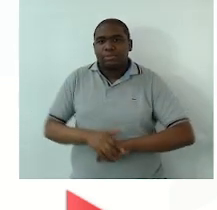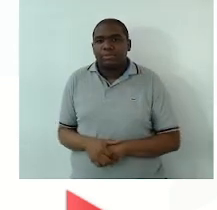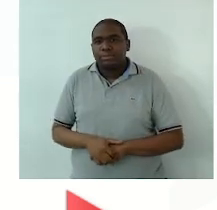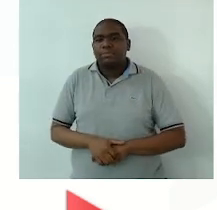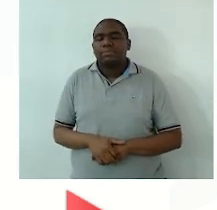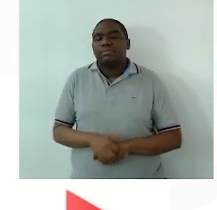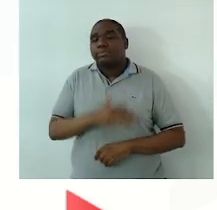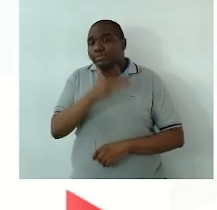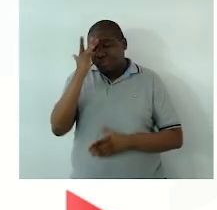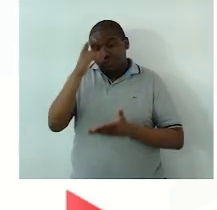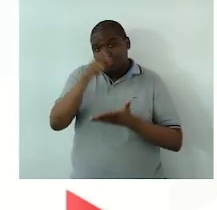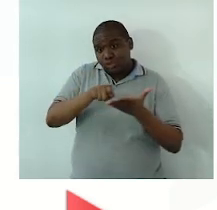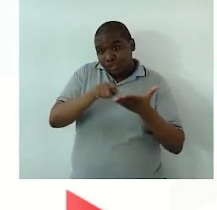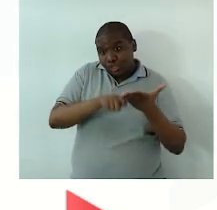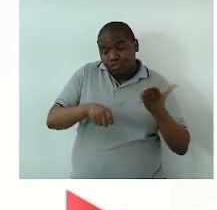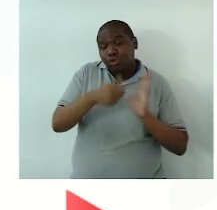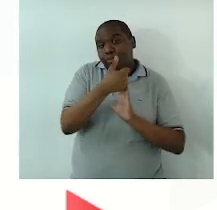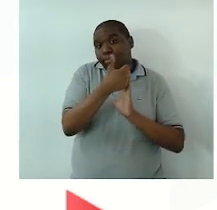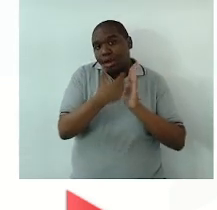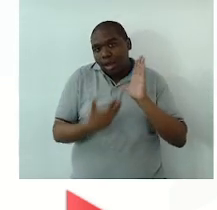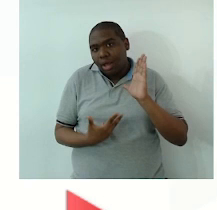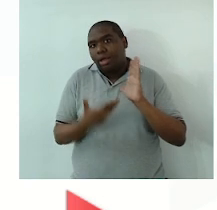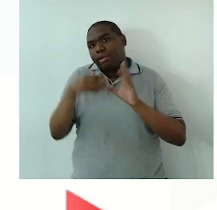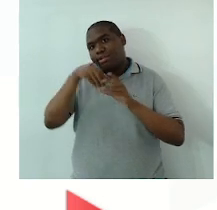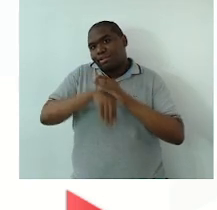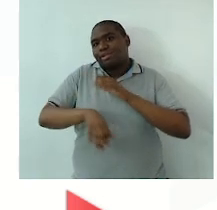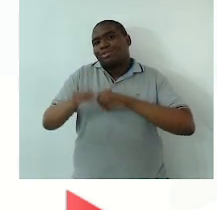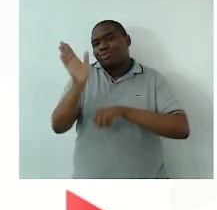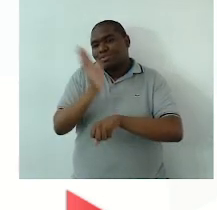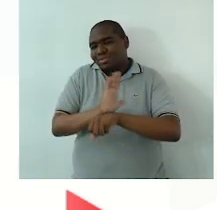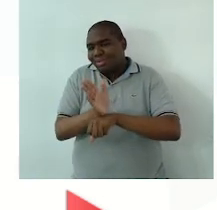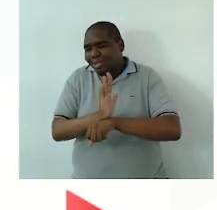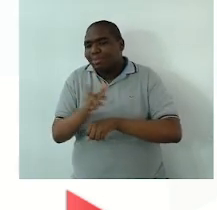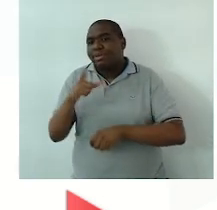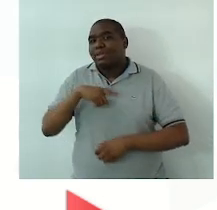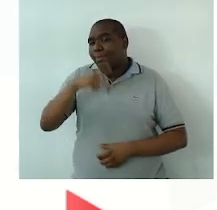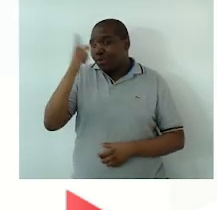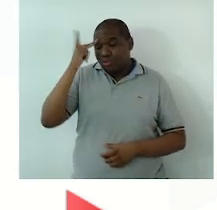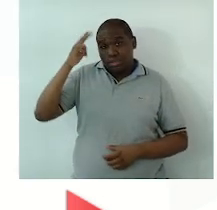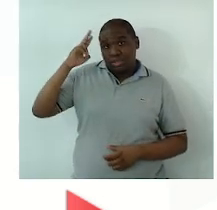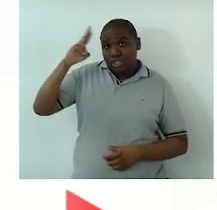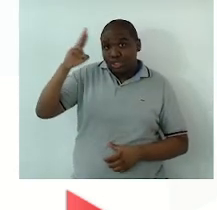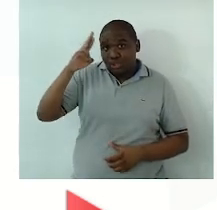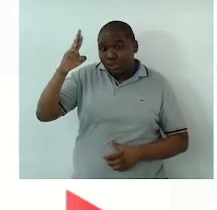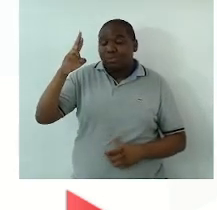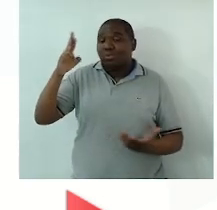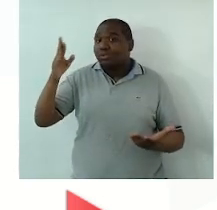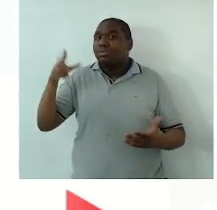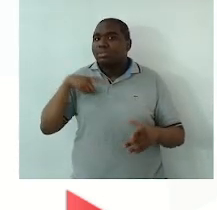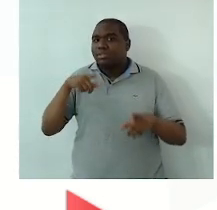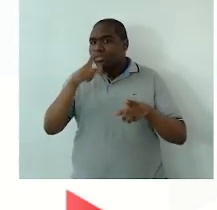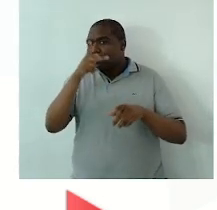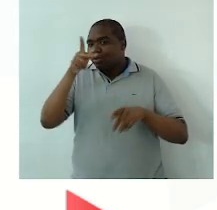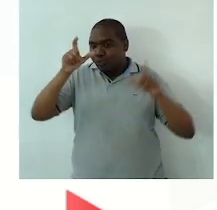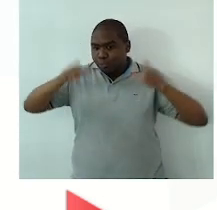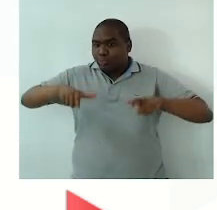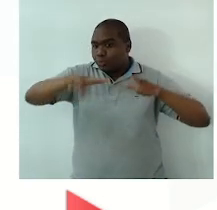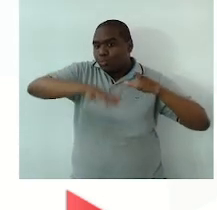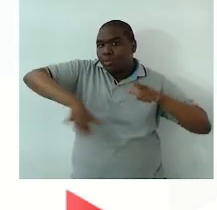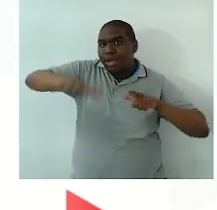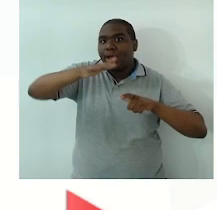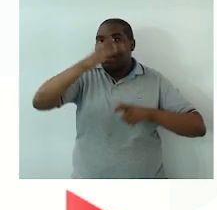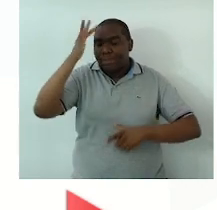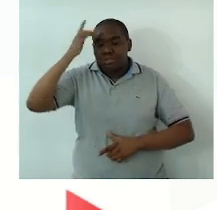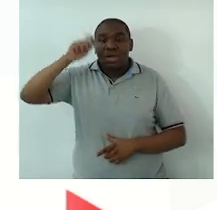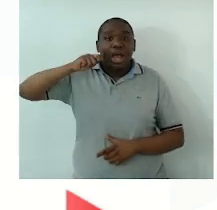O escritor, o roteirista, no caso do cinema, vai ter o diretor, vai ter o cenário, vai ter os